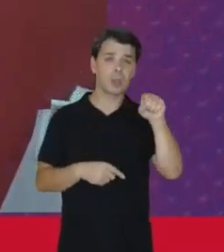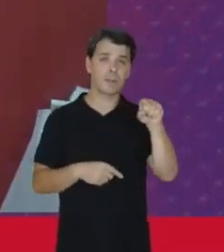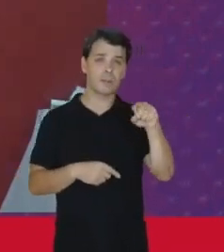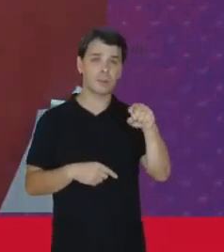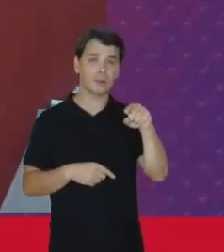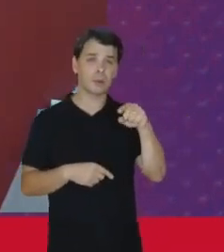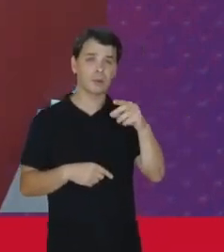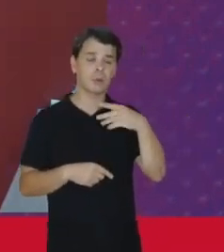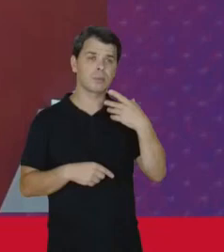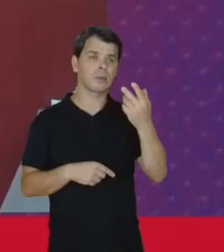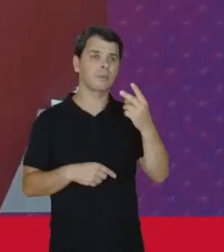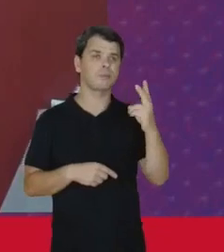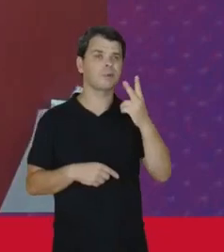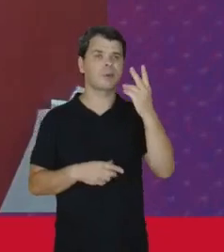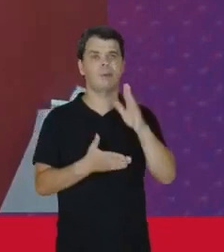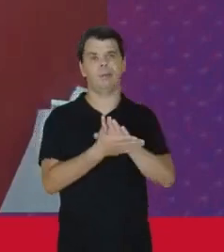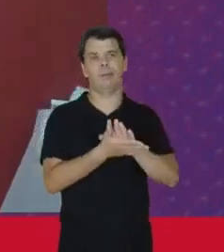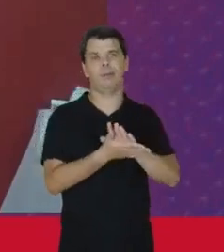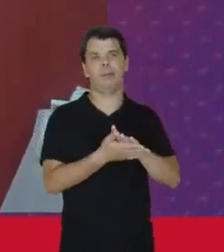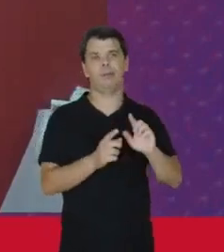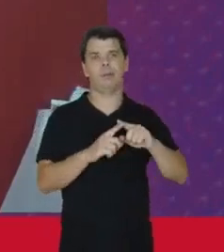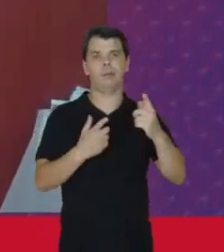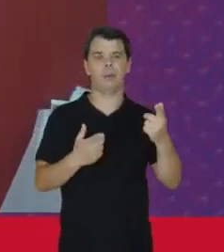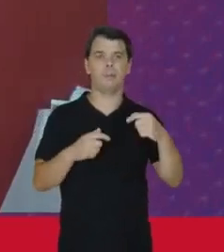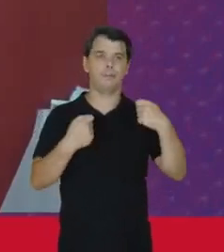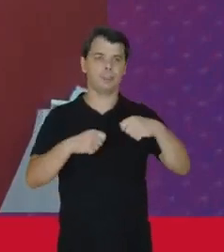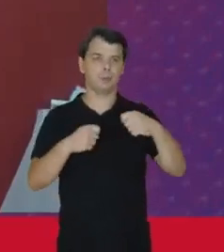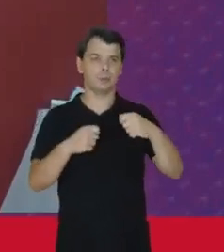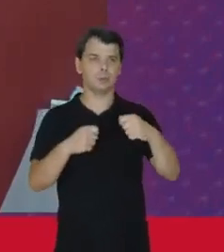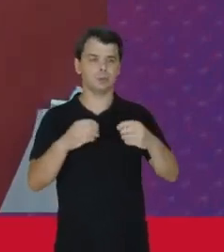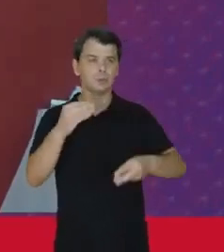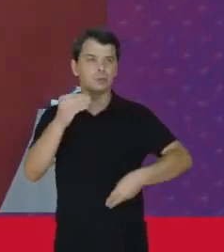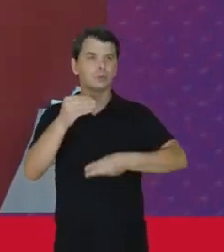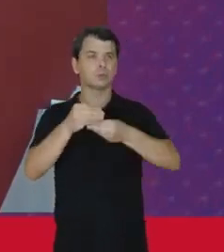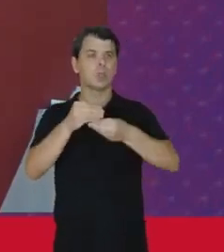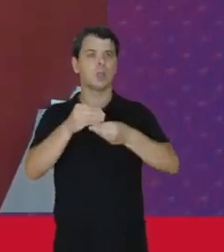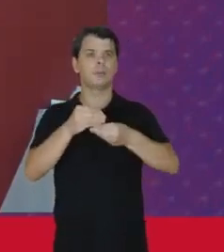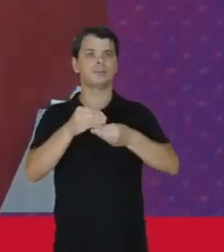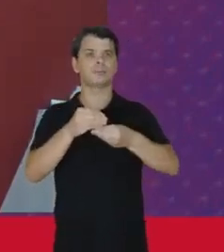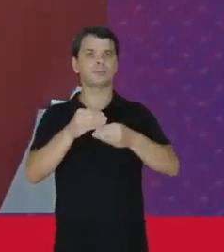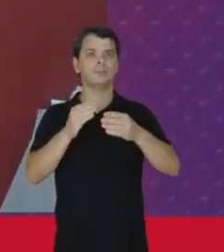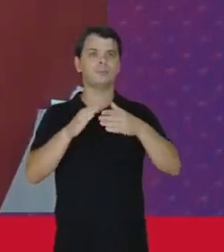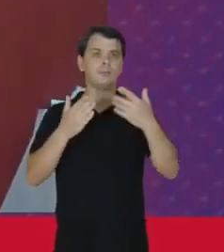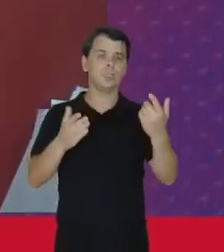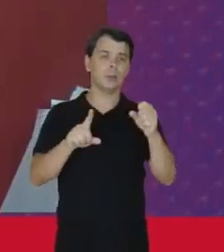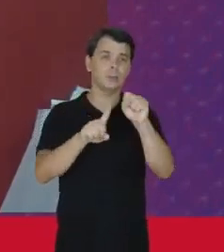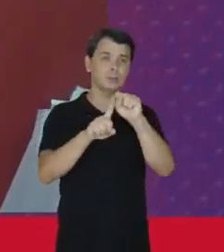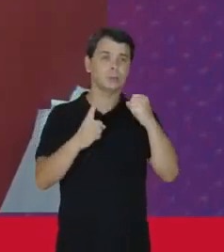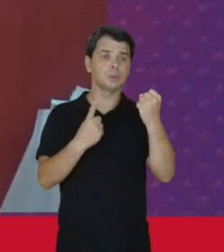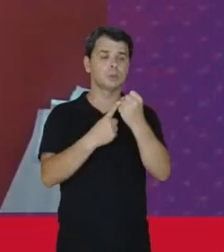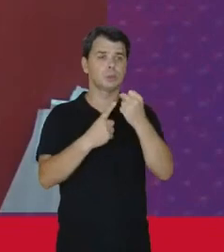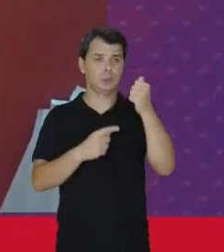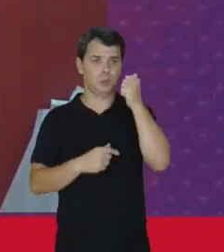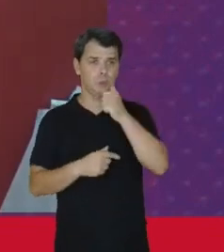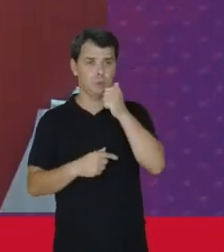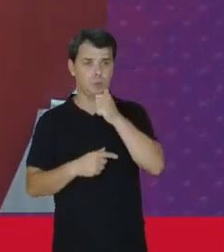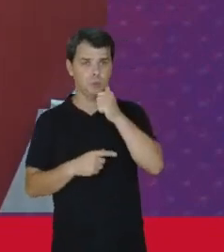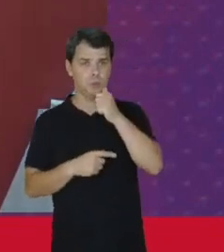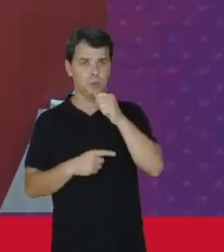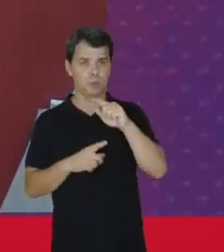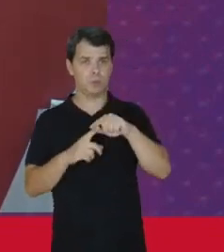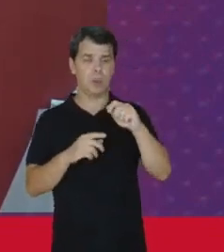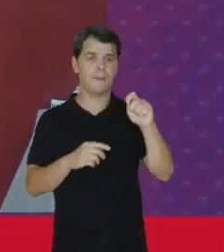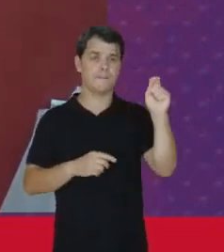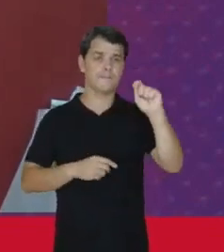nós não valíamos muita coisa, né? Então foi preciso juntar outras. Nós criamos uma associação de mulheres, eu